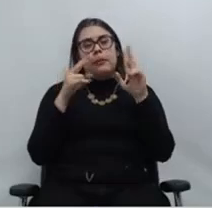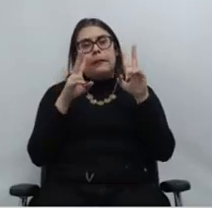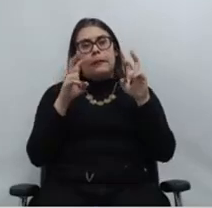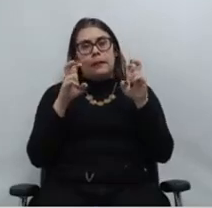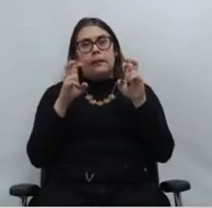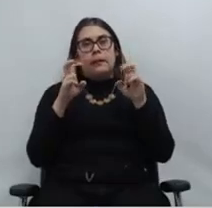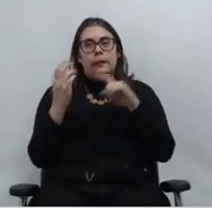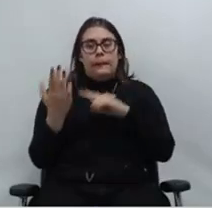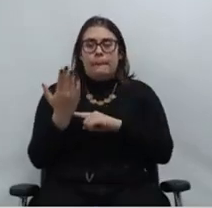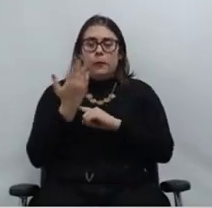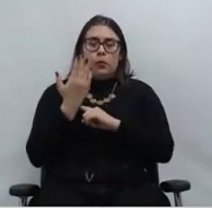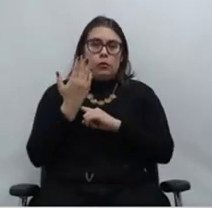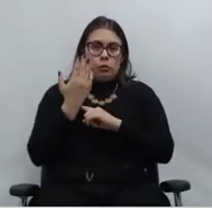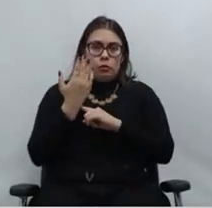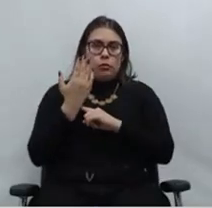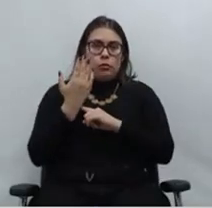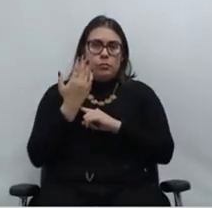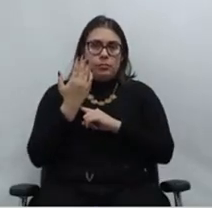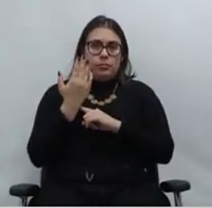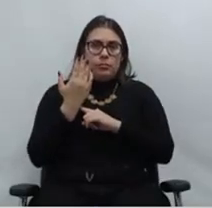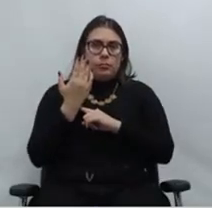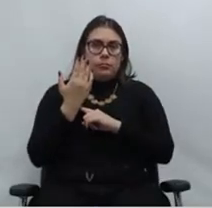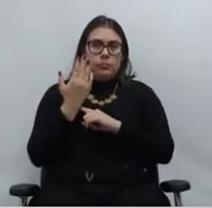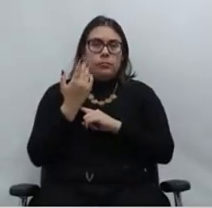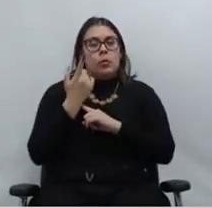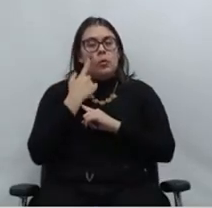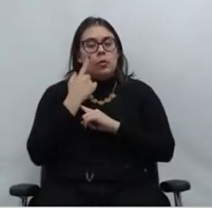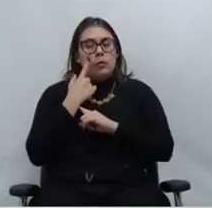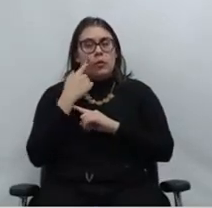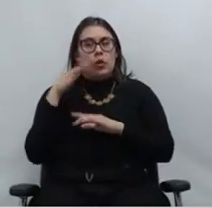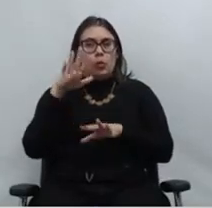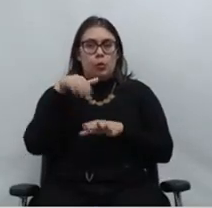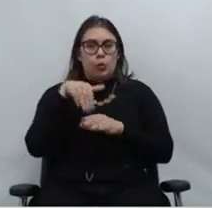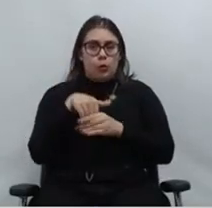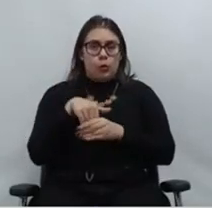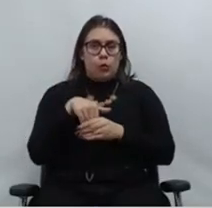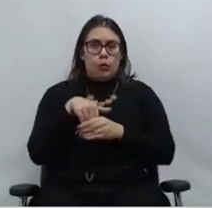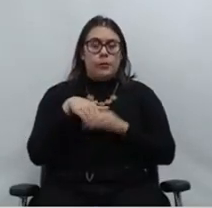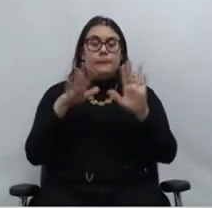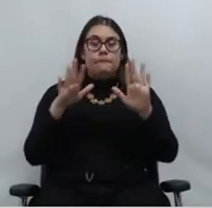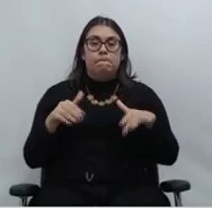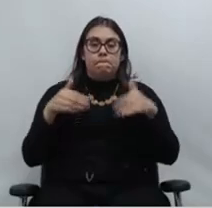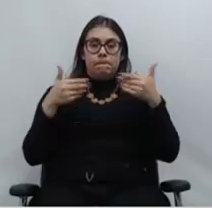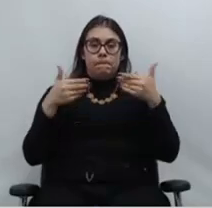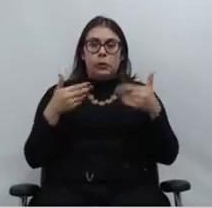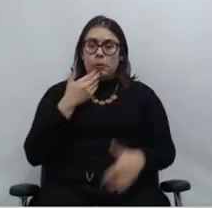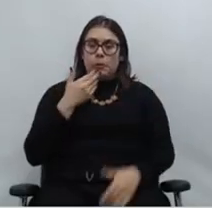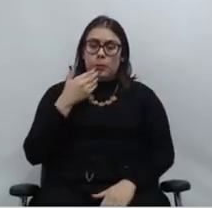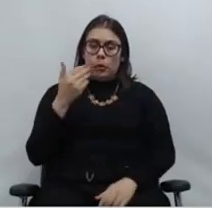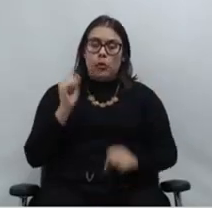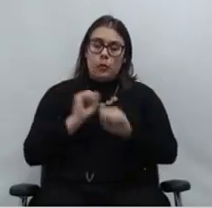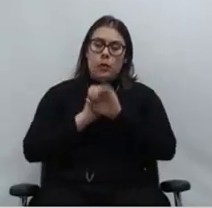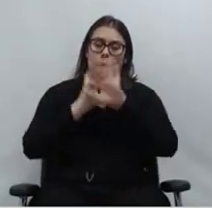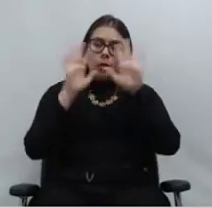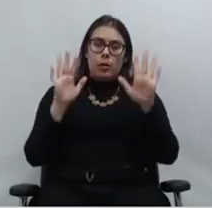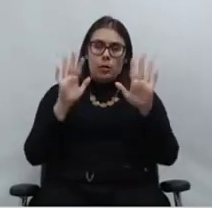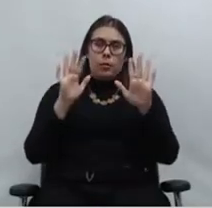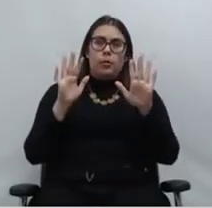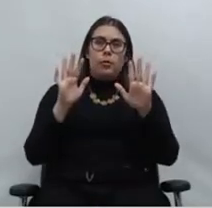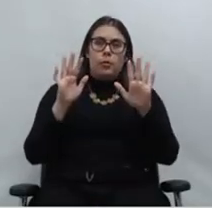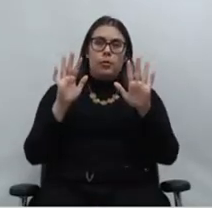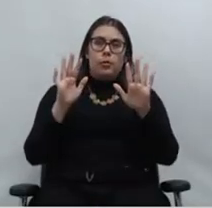e a assessoria trouxe as informações solicitadas, as quais ficam registradas no voto. Do mesmo modo, eu requeri esclarecimentos sobre o convênio